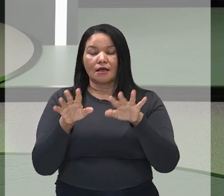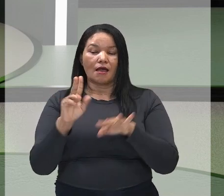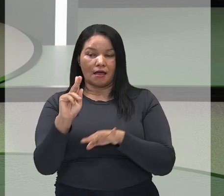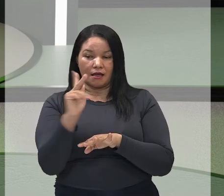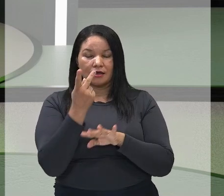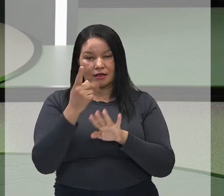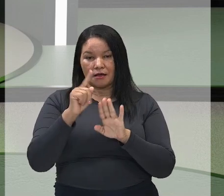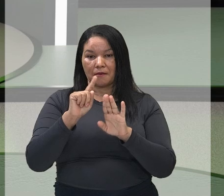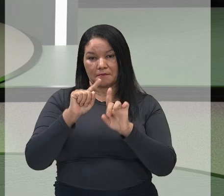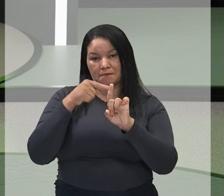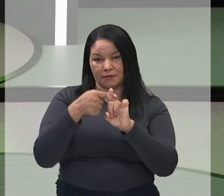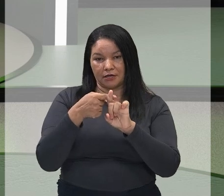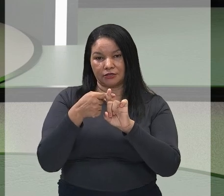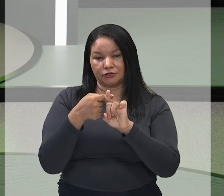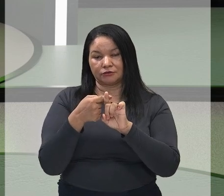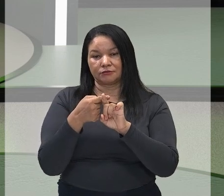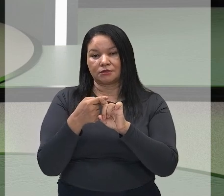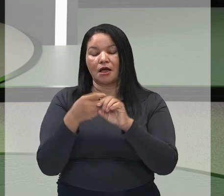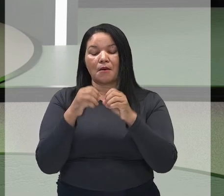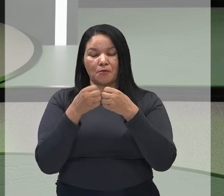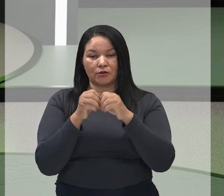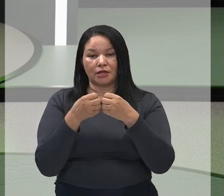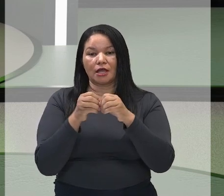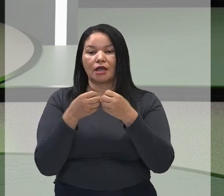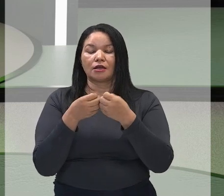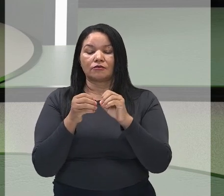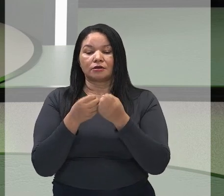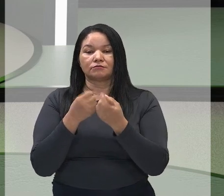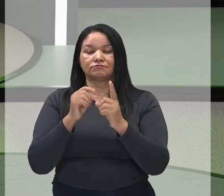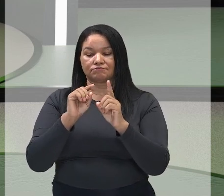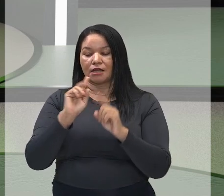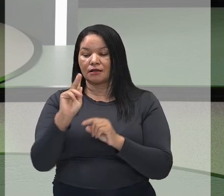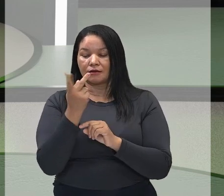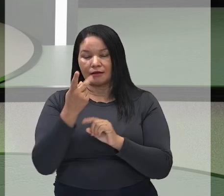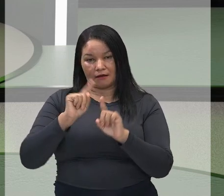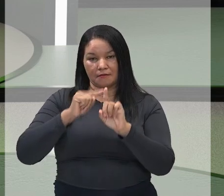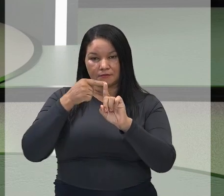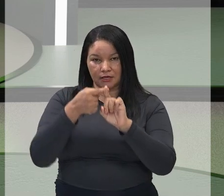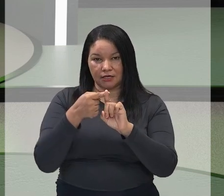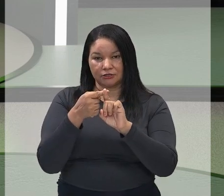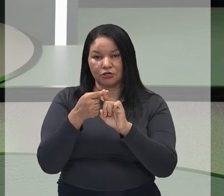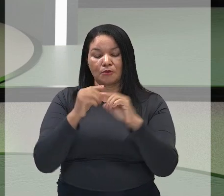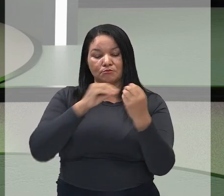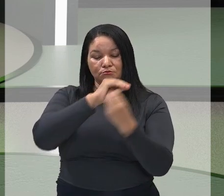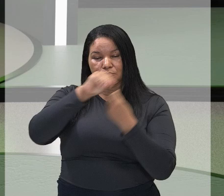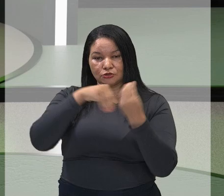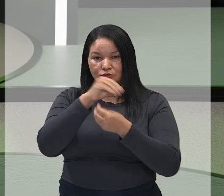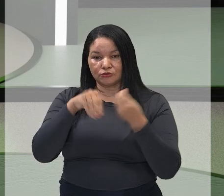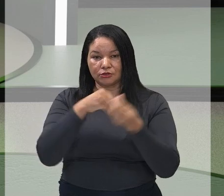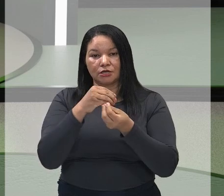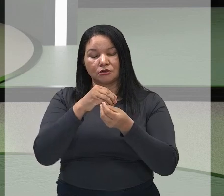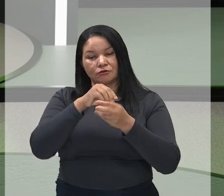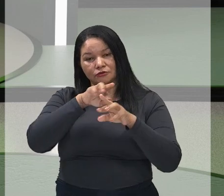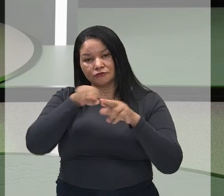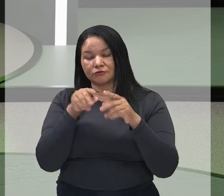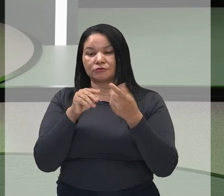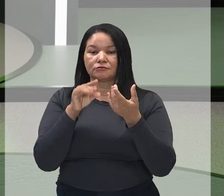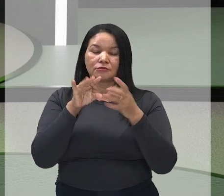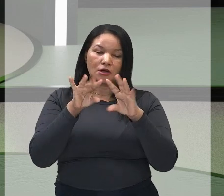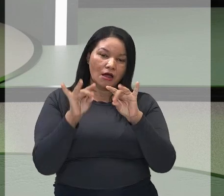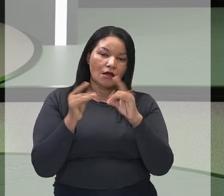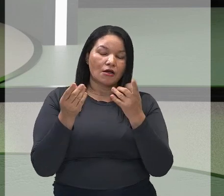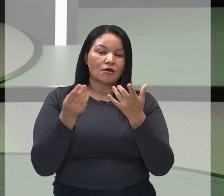moléculas carregadas com H+. Essas moléculas irão reagir ali com outros elementos, provocando, às vezes,